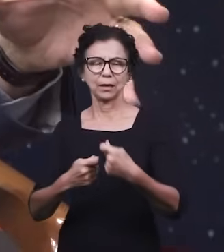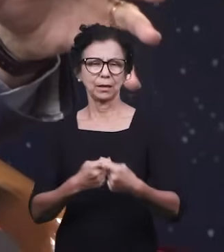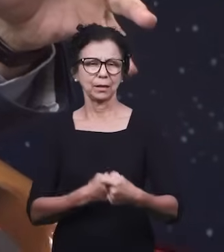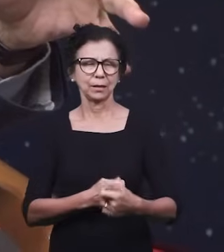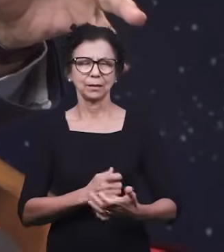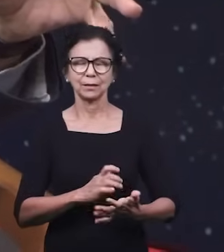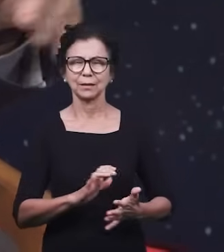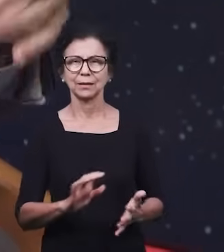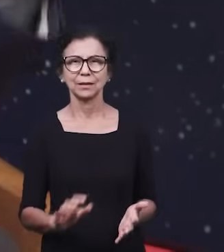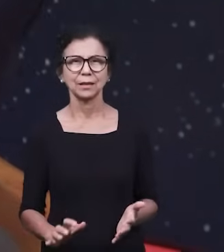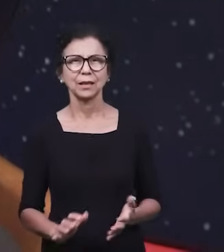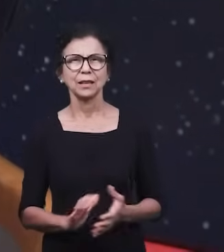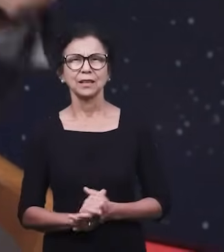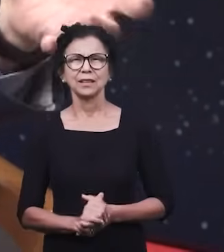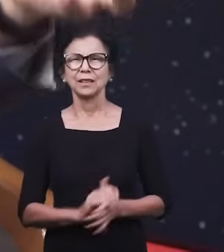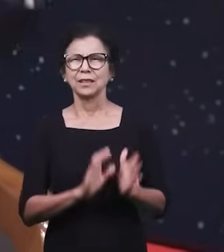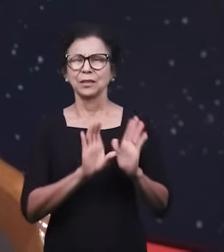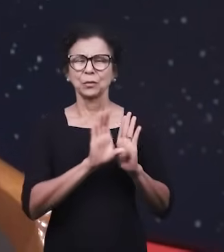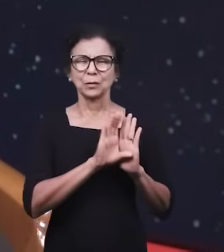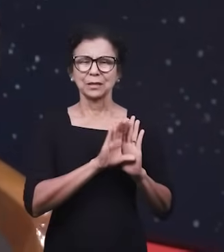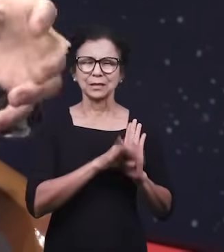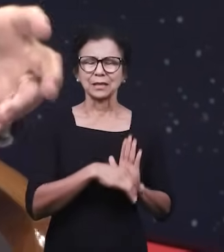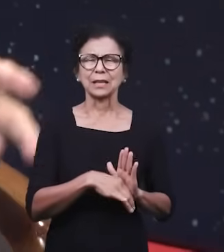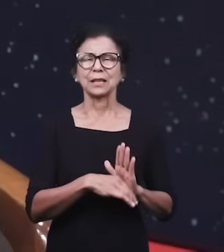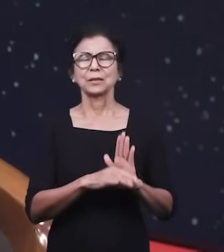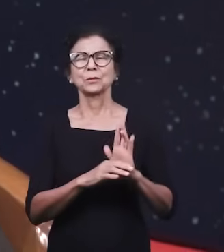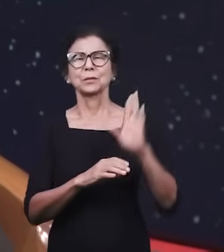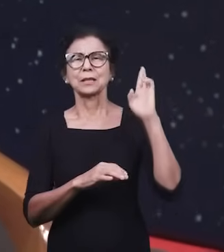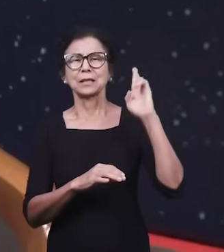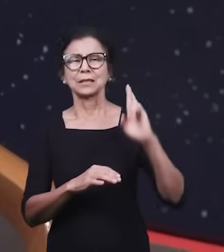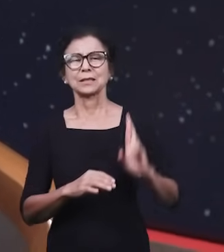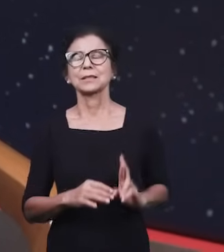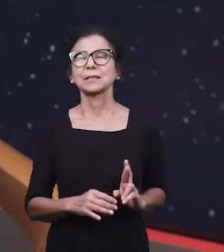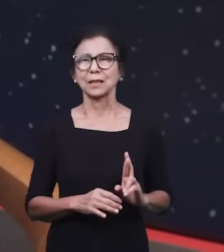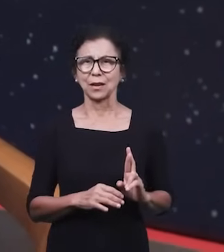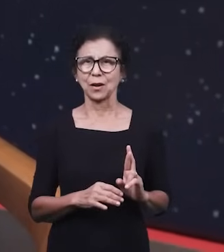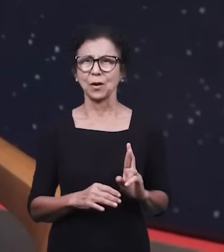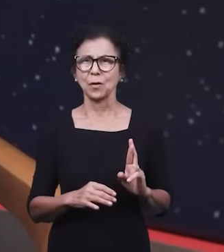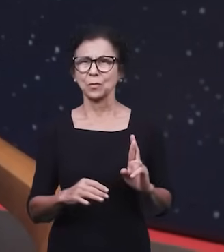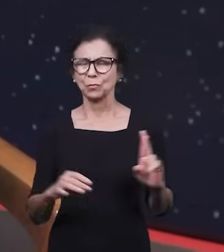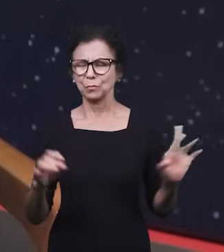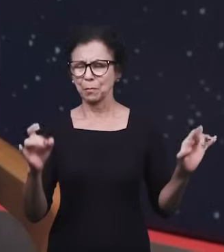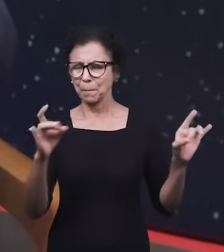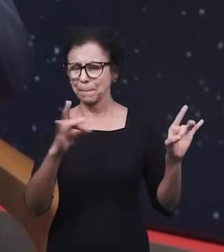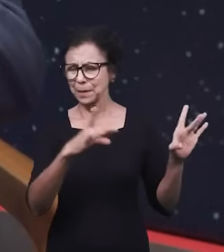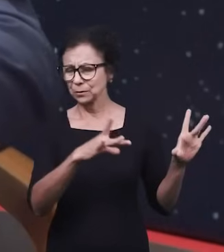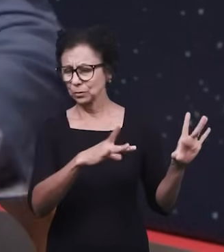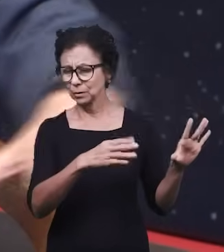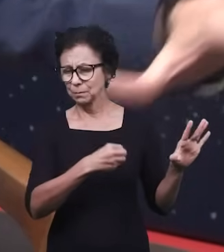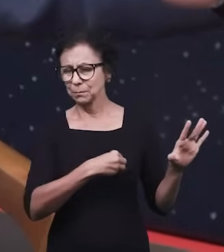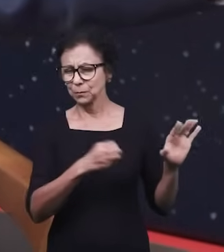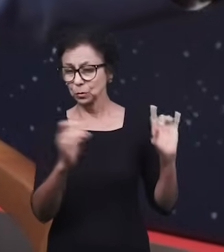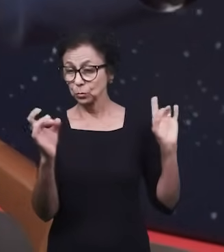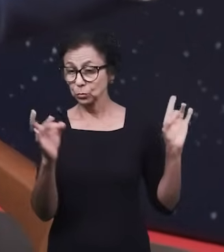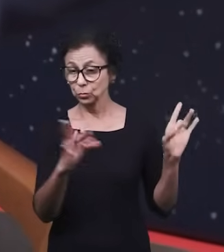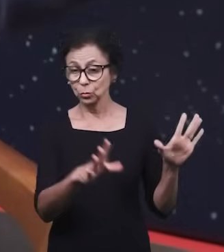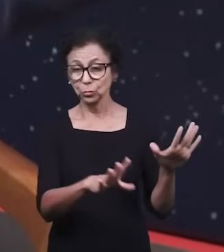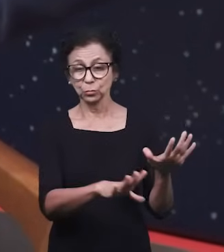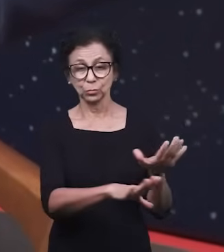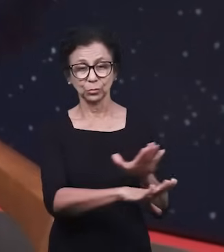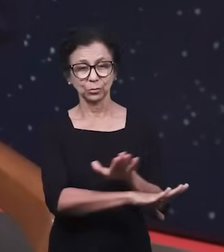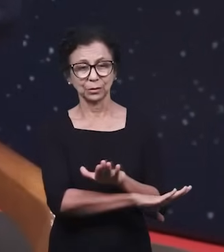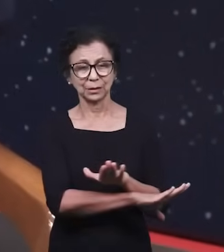no altar do Senhor os conceitos, a razão, os argumentos, os pecados, deixa tudo por